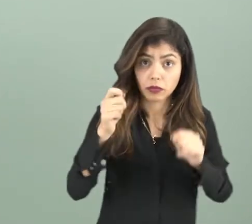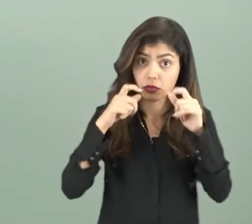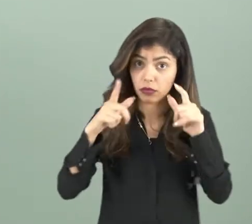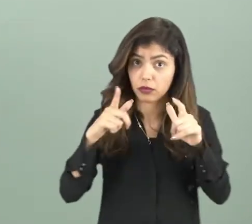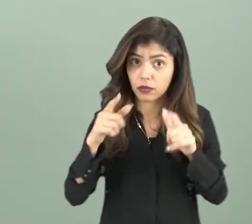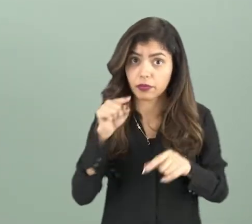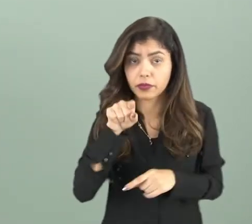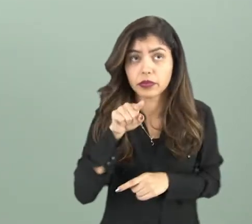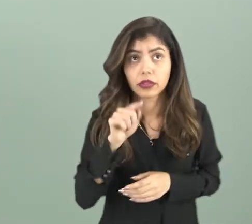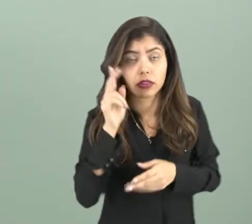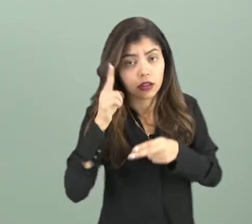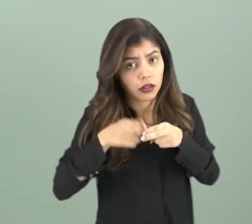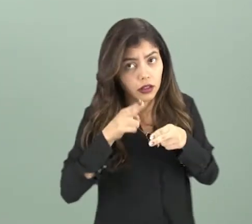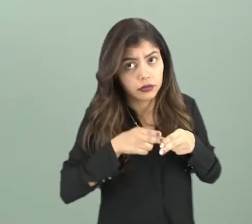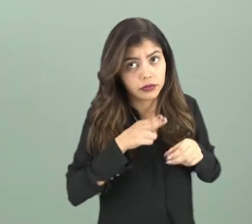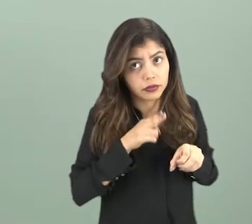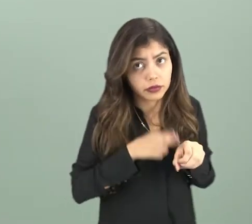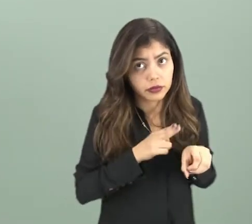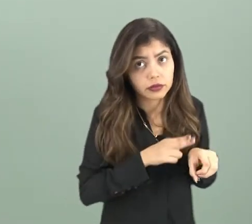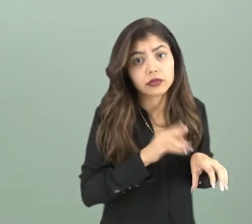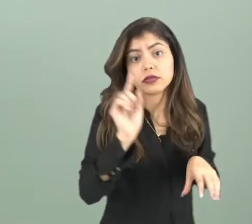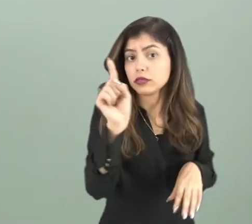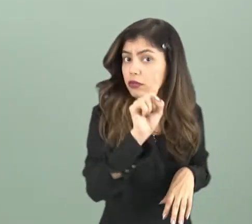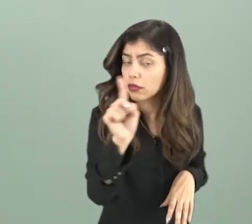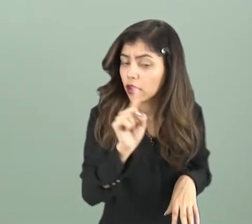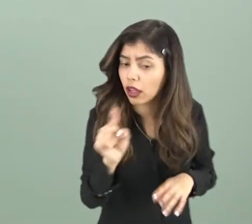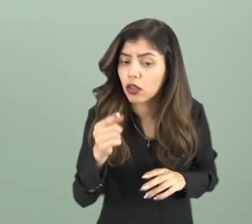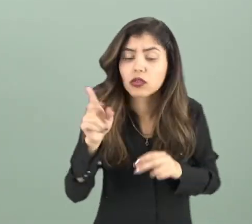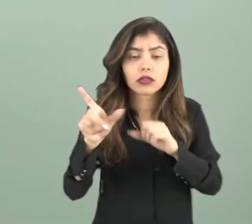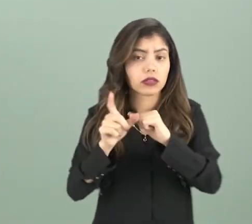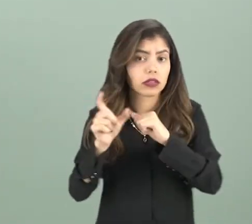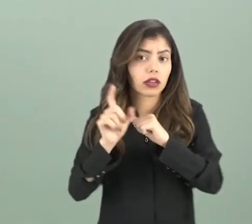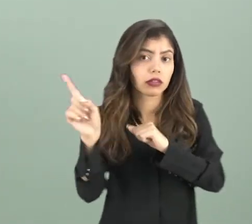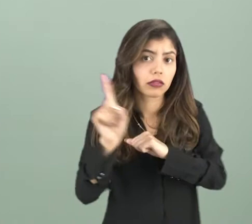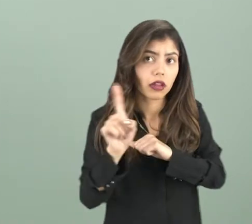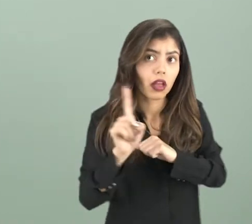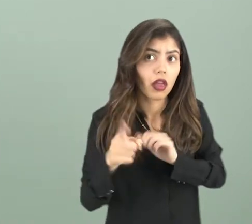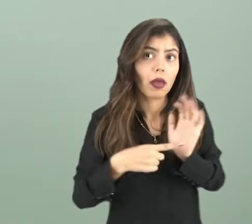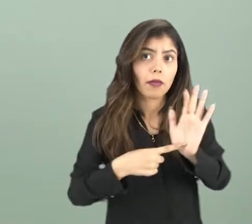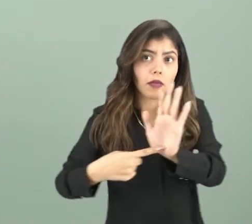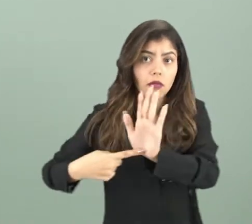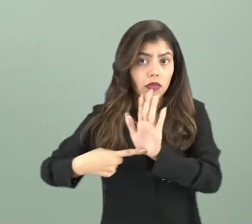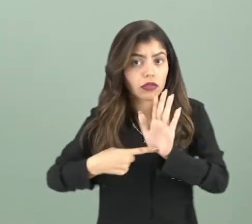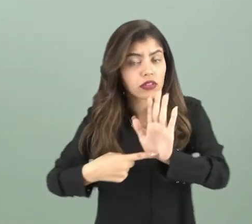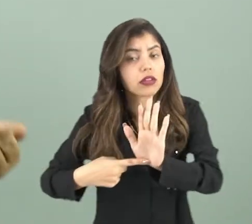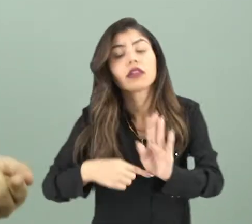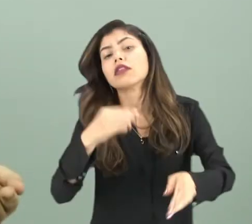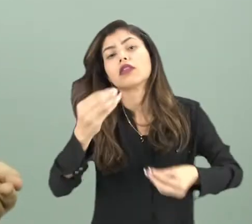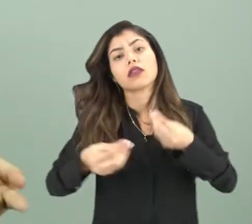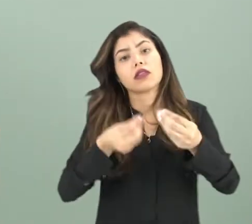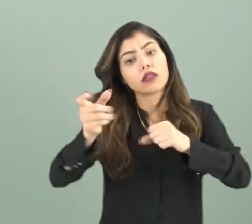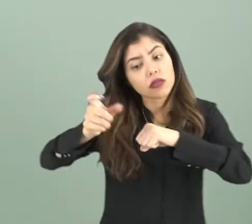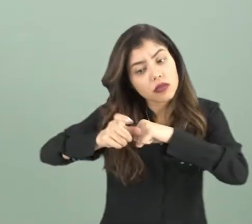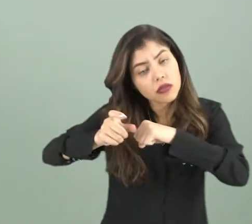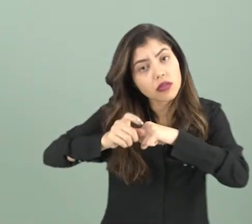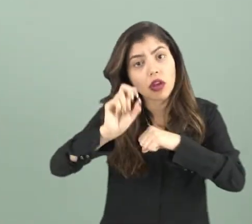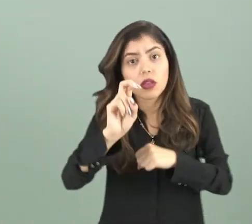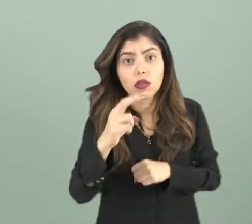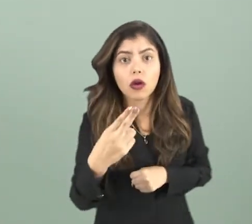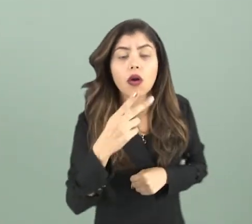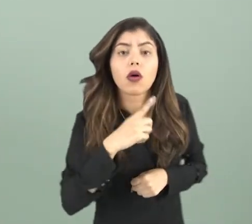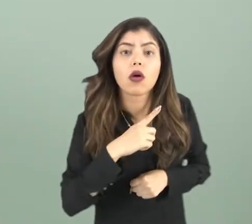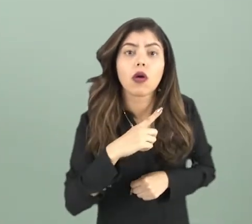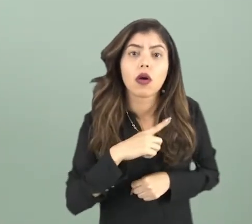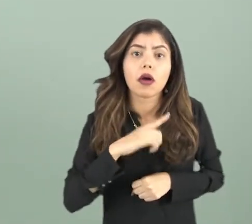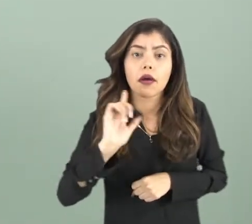a ação de cortar não está voltando para o sujeito, não, tá? Eu estou só enfatizando ou que foi o sujeito ou que eu estou